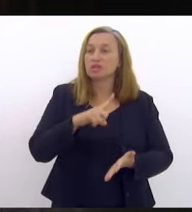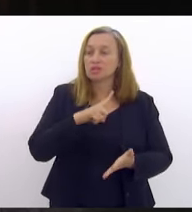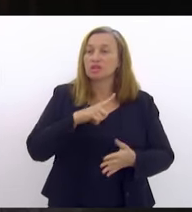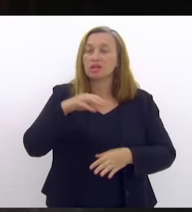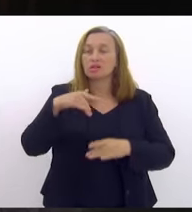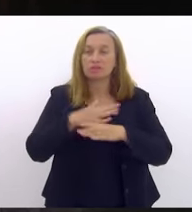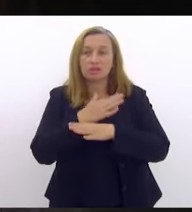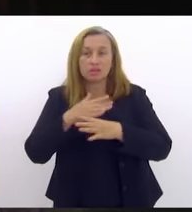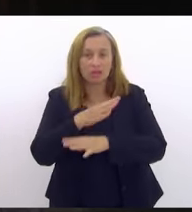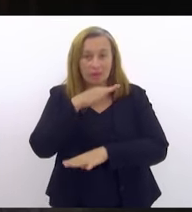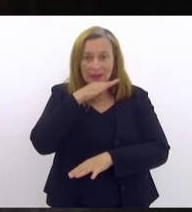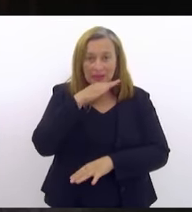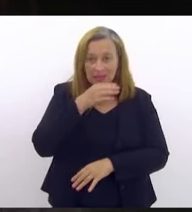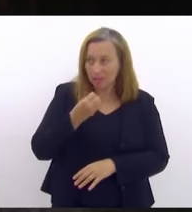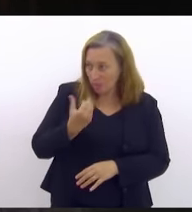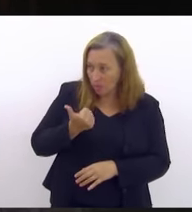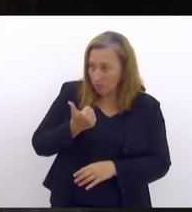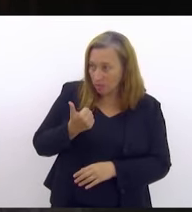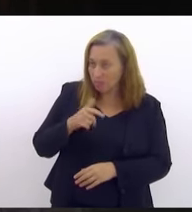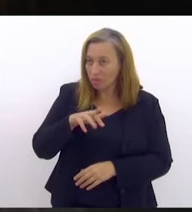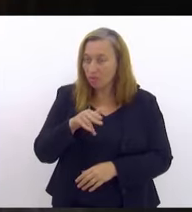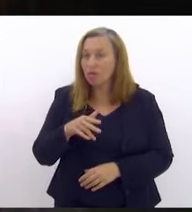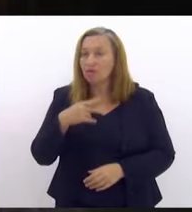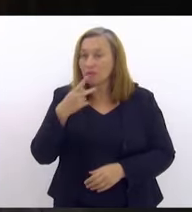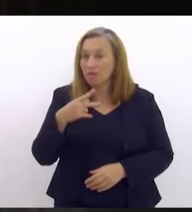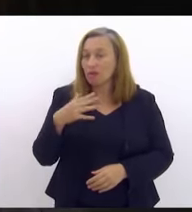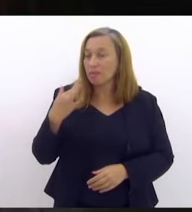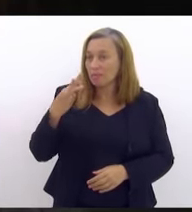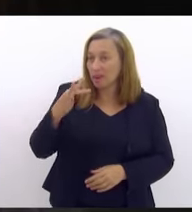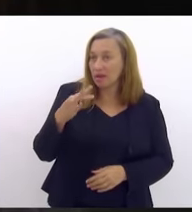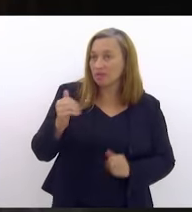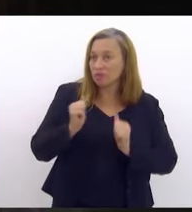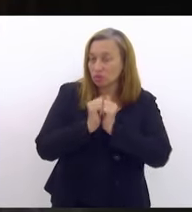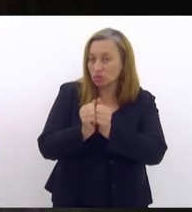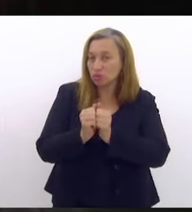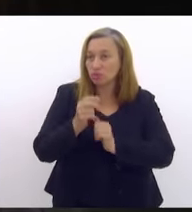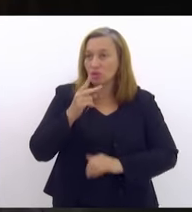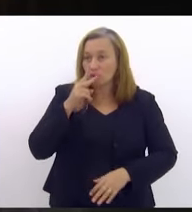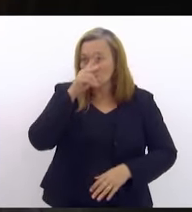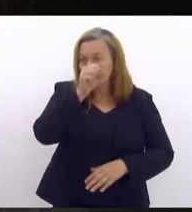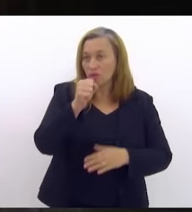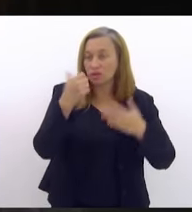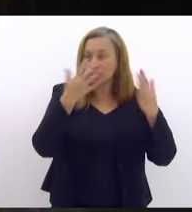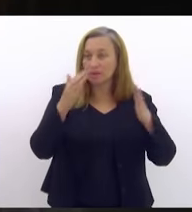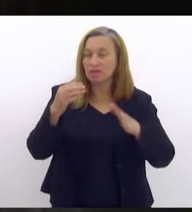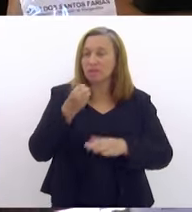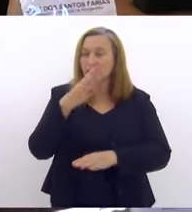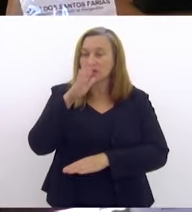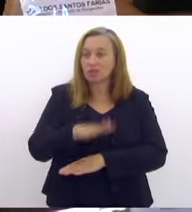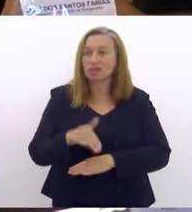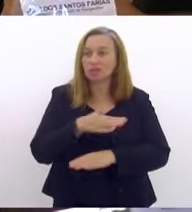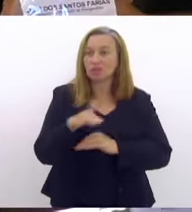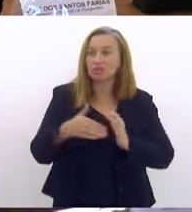cidade de Mangaratiba. Tá bom, irmão? Vou ser breve aqui e tamo junto. Forte abraço, uma boa tarde a todos.